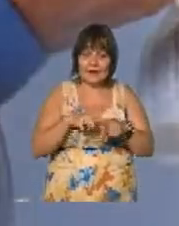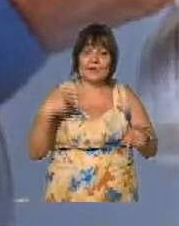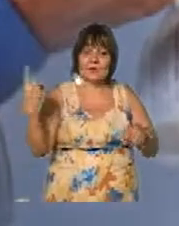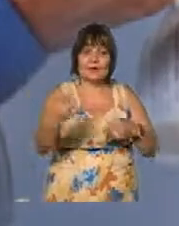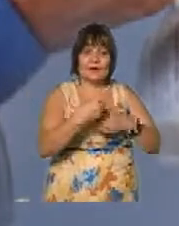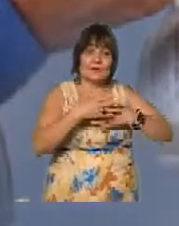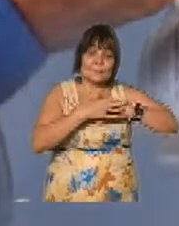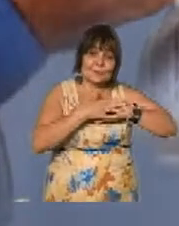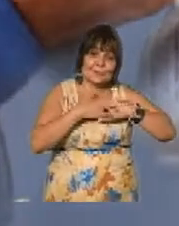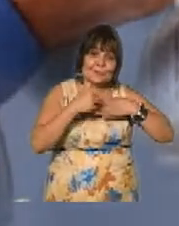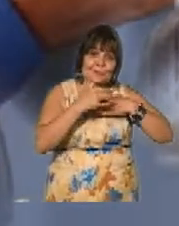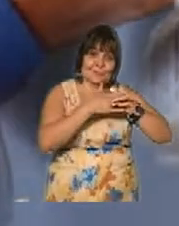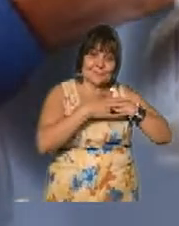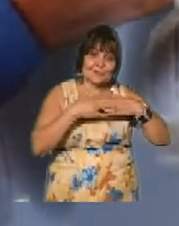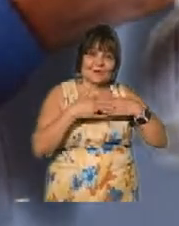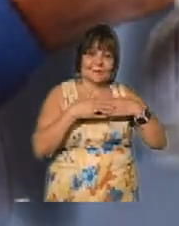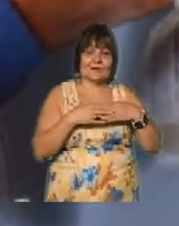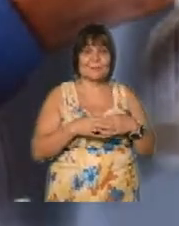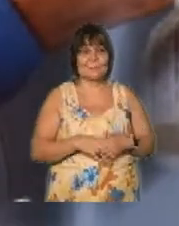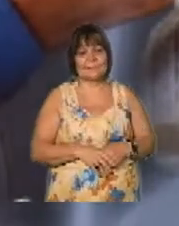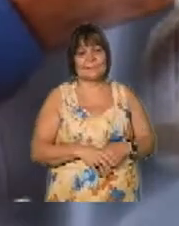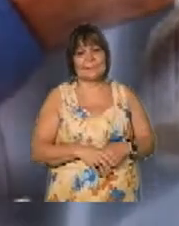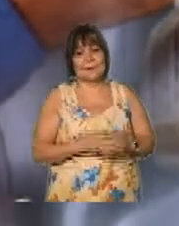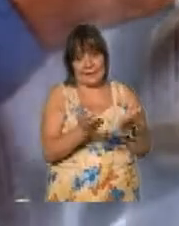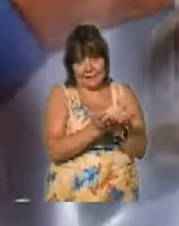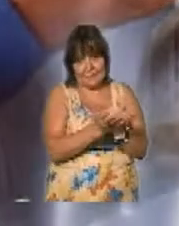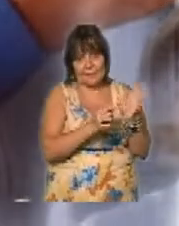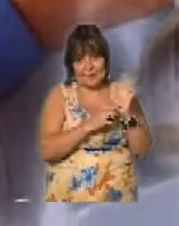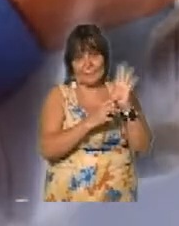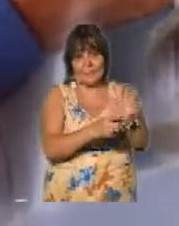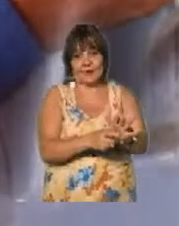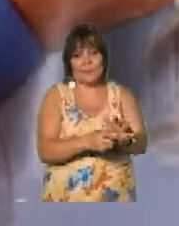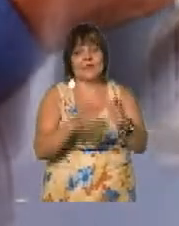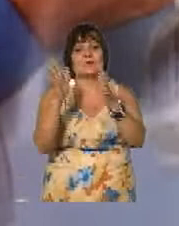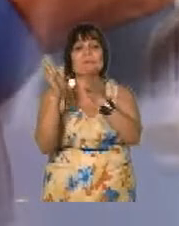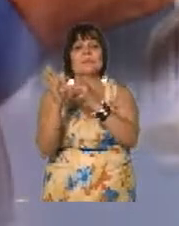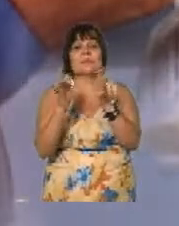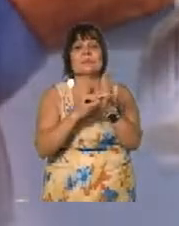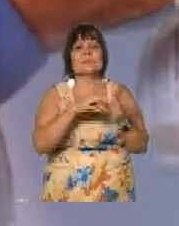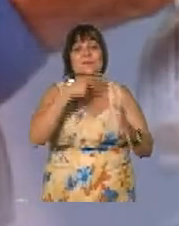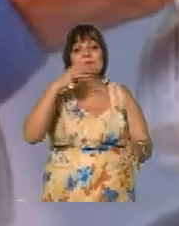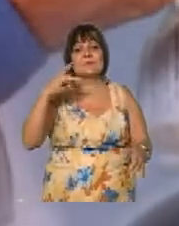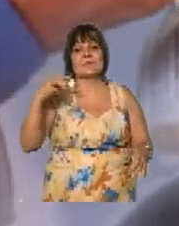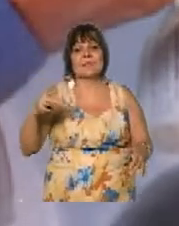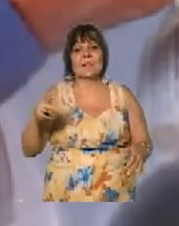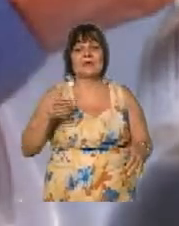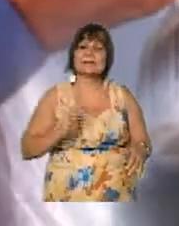16:7 diz: eu vos digo a verdade, convém-vos que eu vá, se eu não for, o consolador